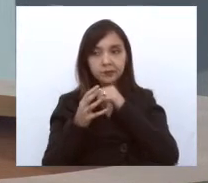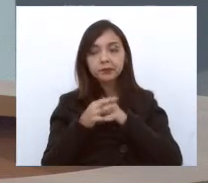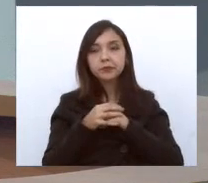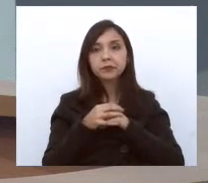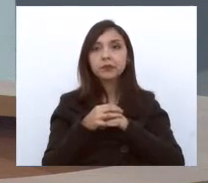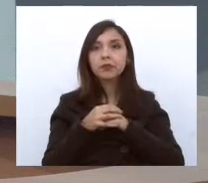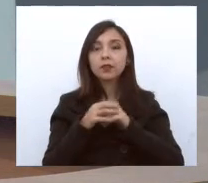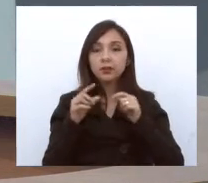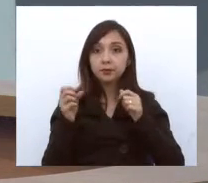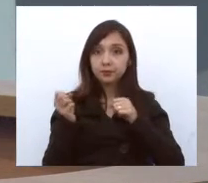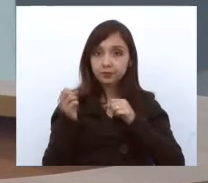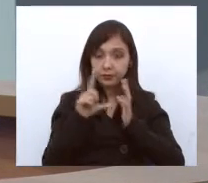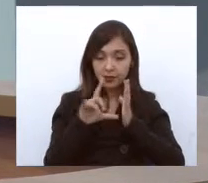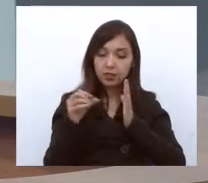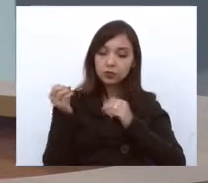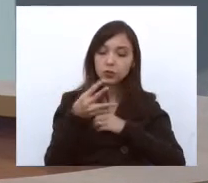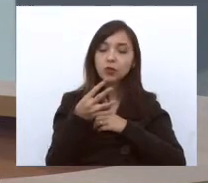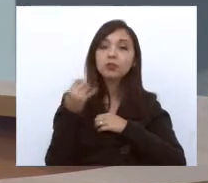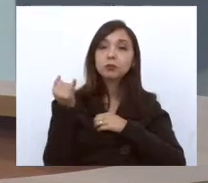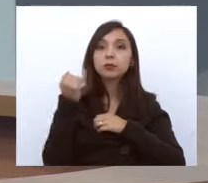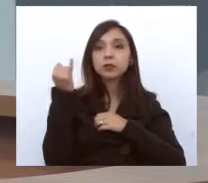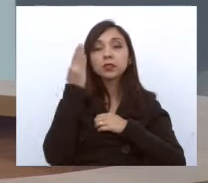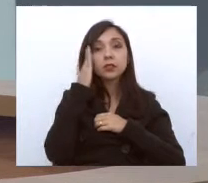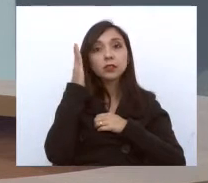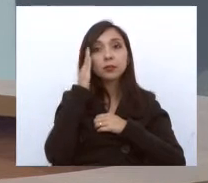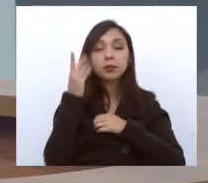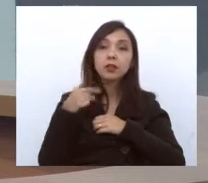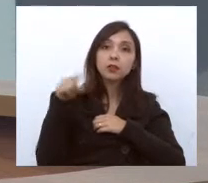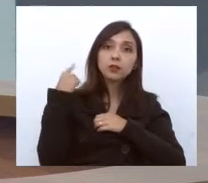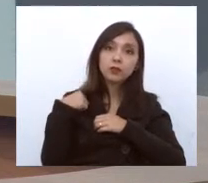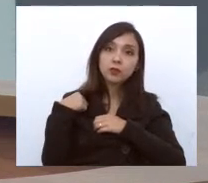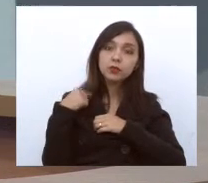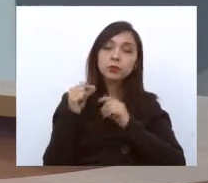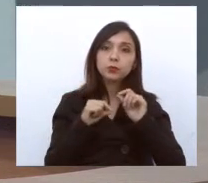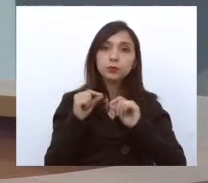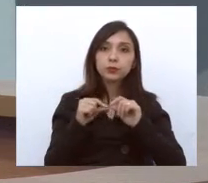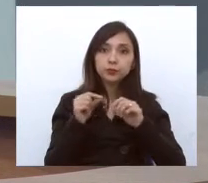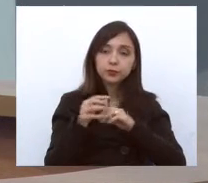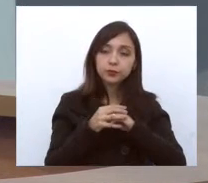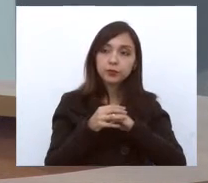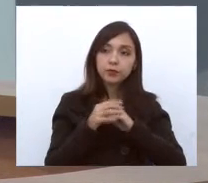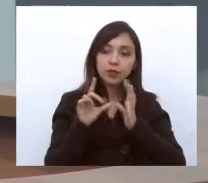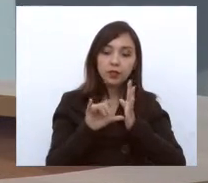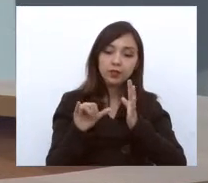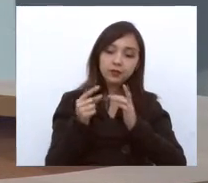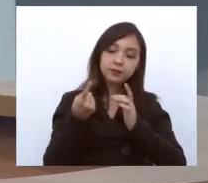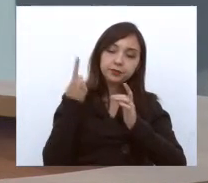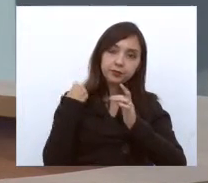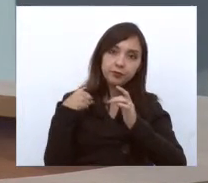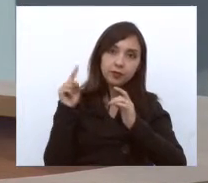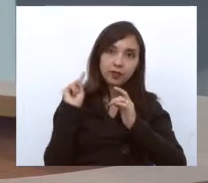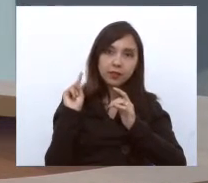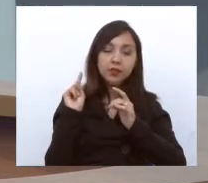a lei nova, seria importante saber que a lei posterior, ela antecede a lei anterior,